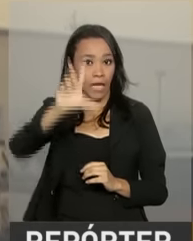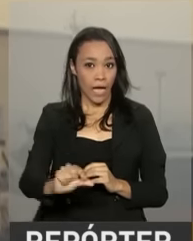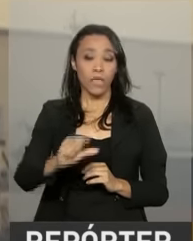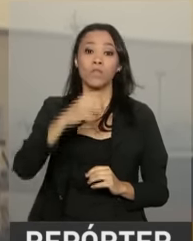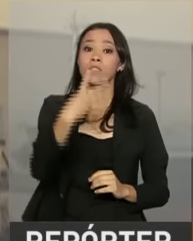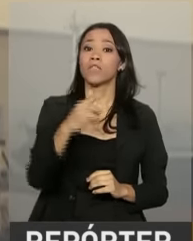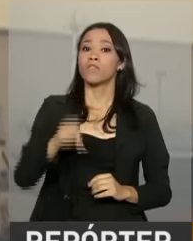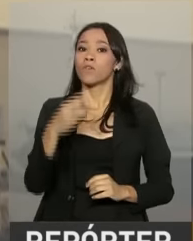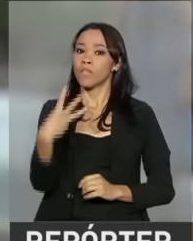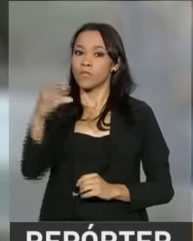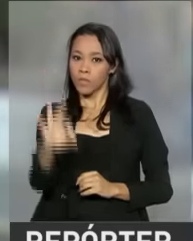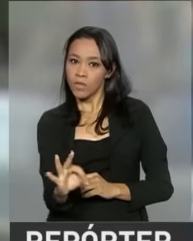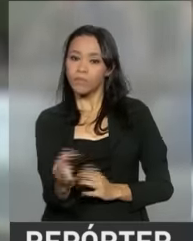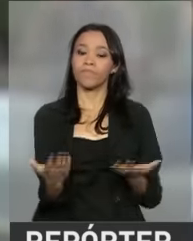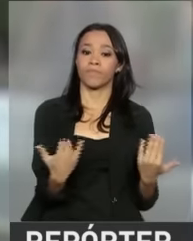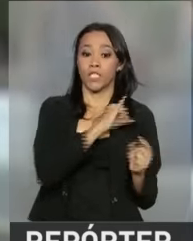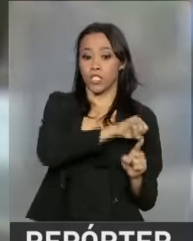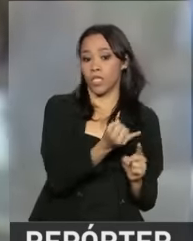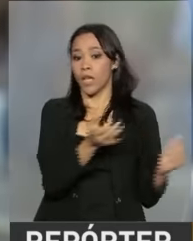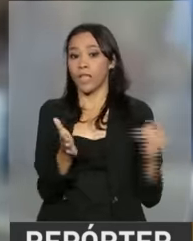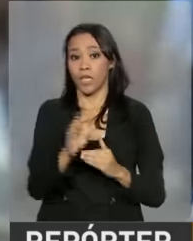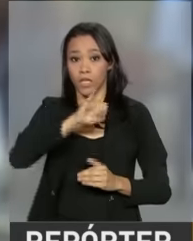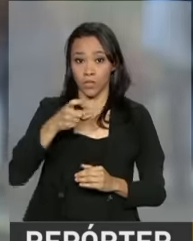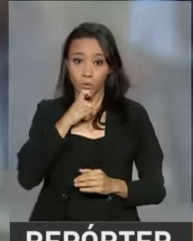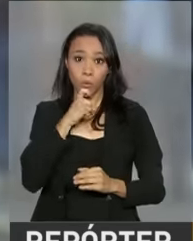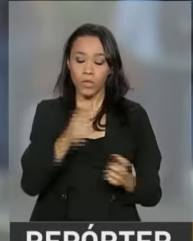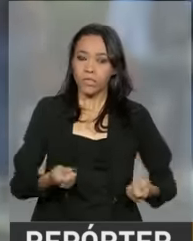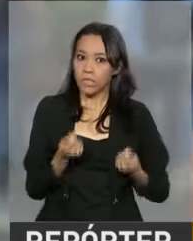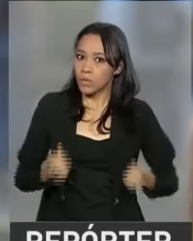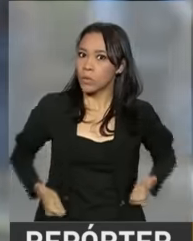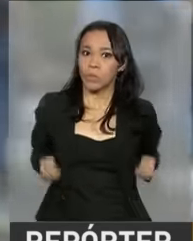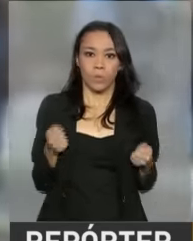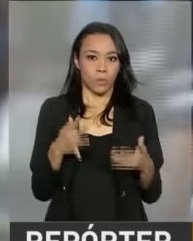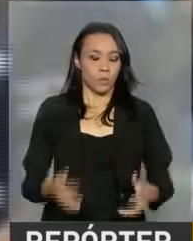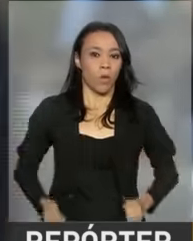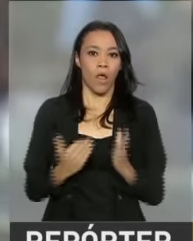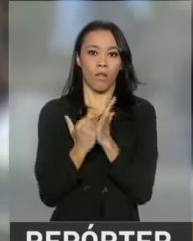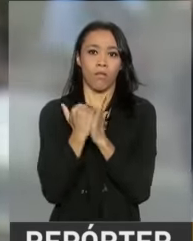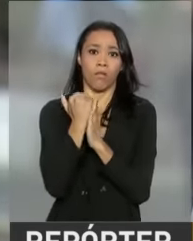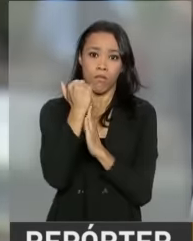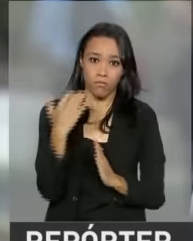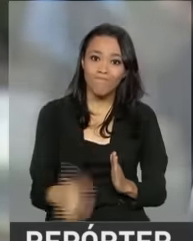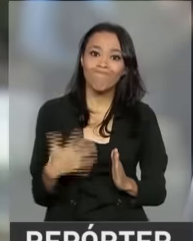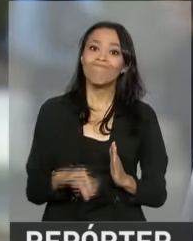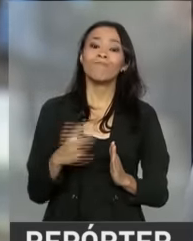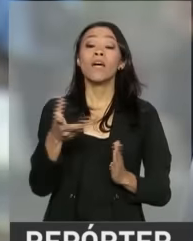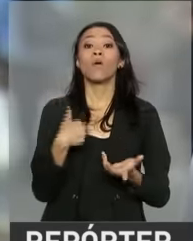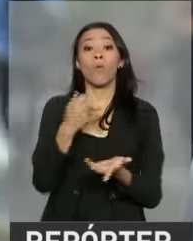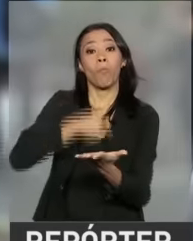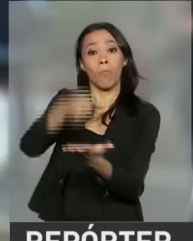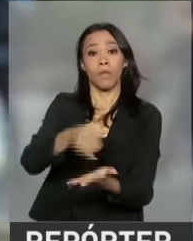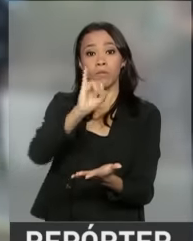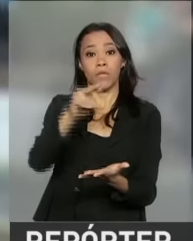7,3 por. de Janeiro a Julho também aumentaram os gastos do governo com benefícios previdenciários o aumento